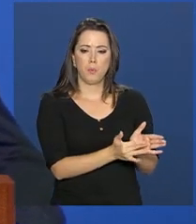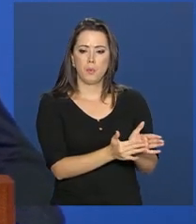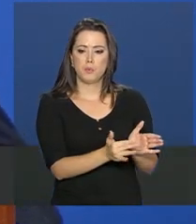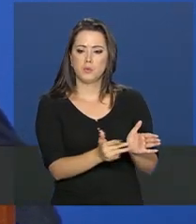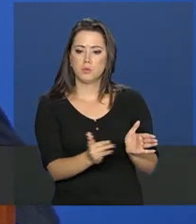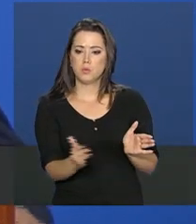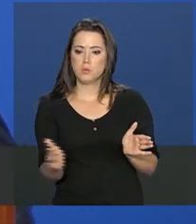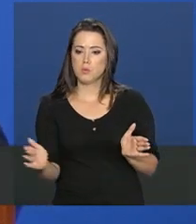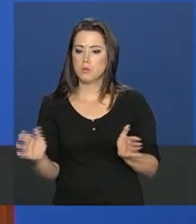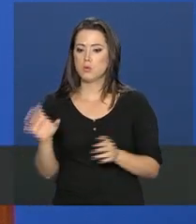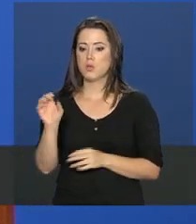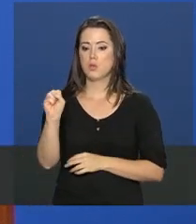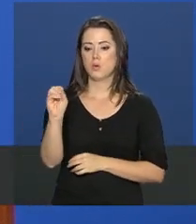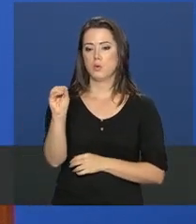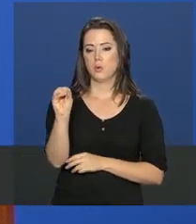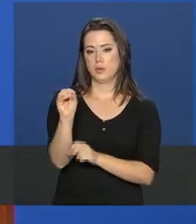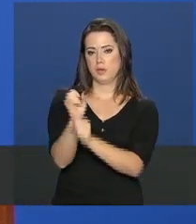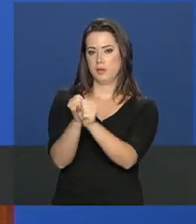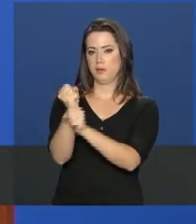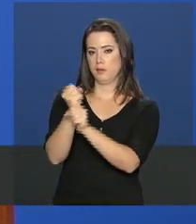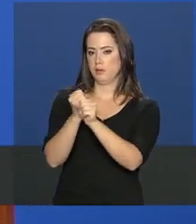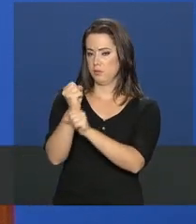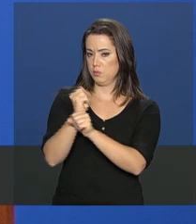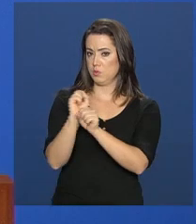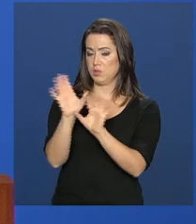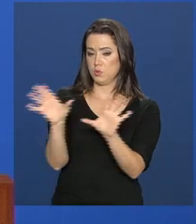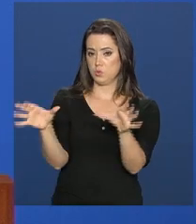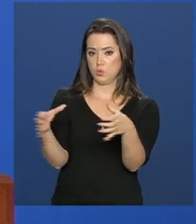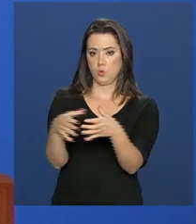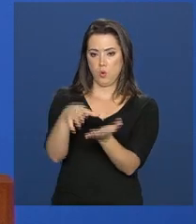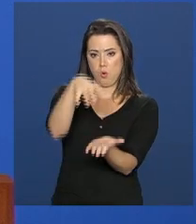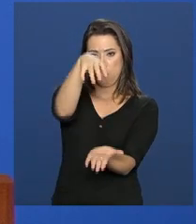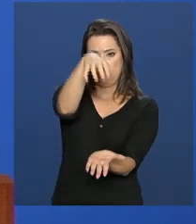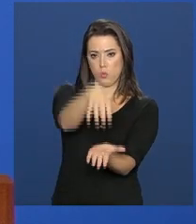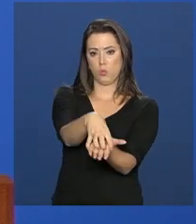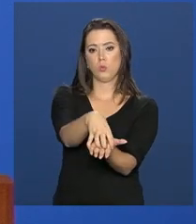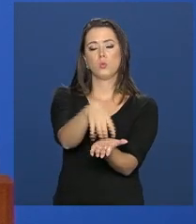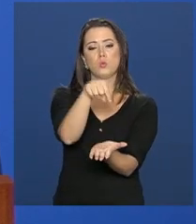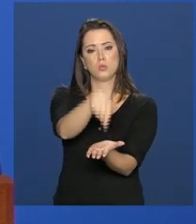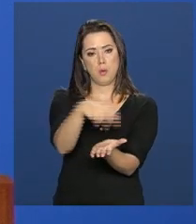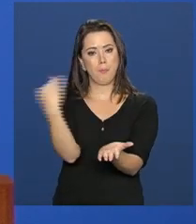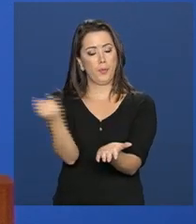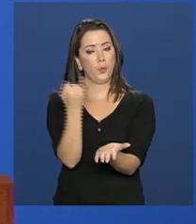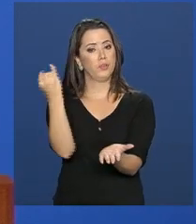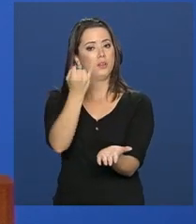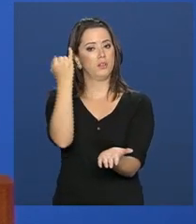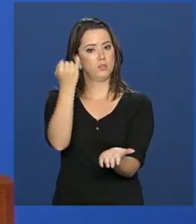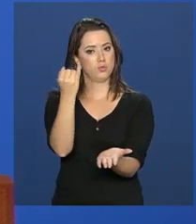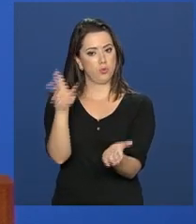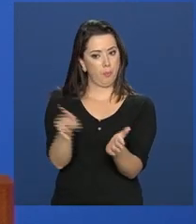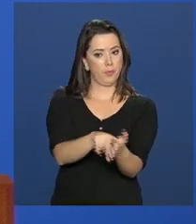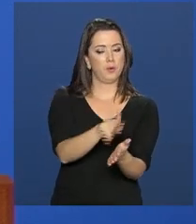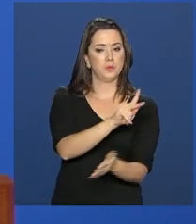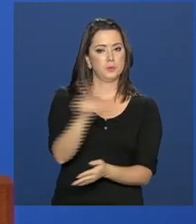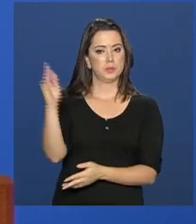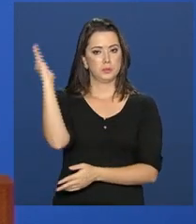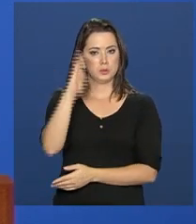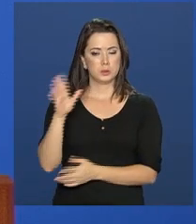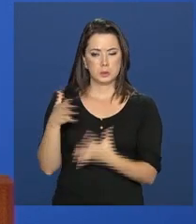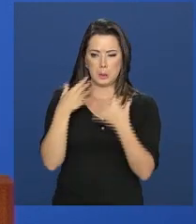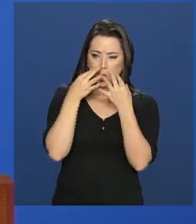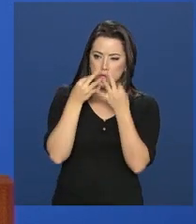80 anos este órgão da presidência da república foi um só tempo ator importante e observador privilegiado